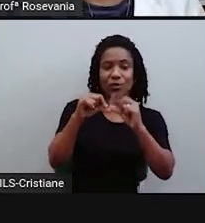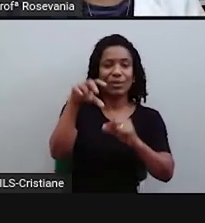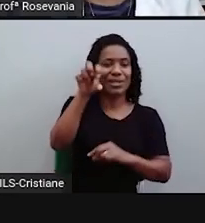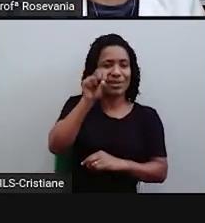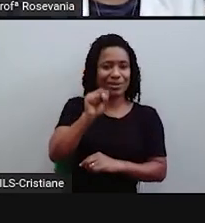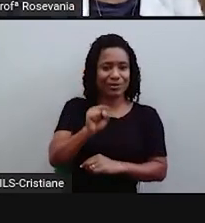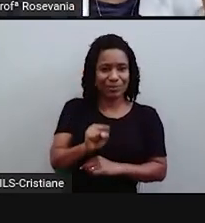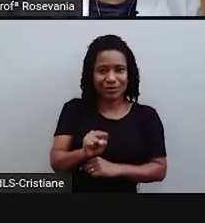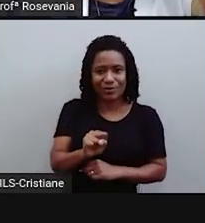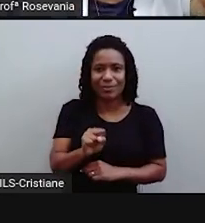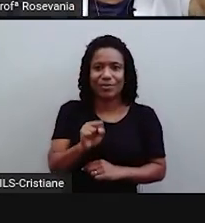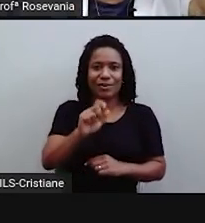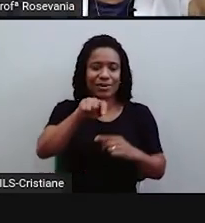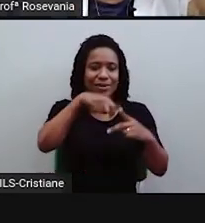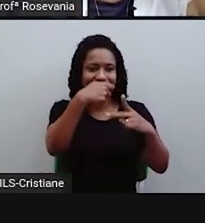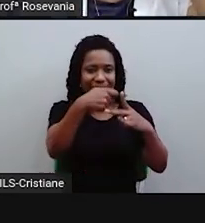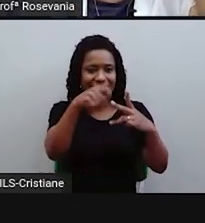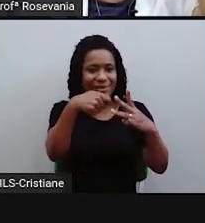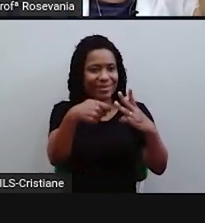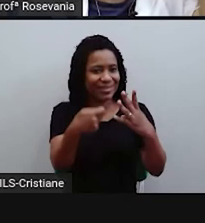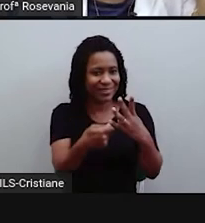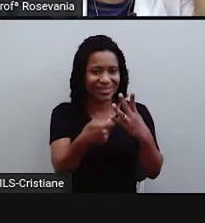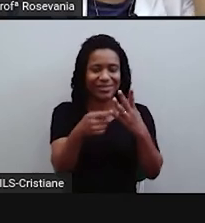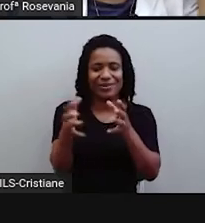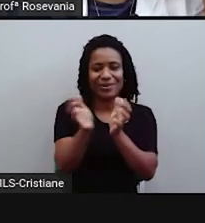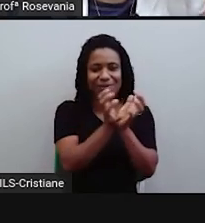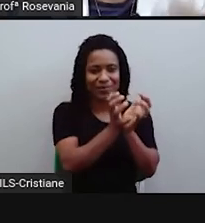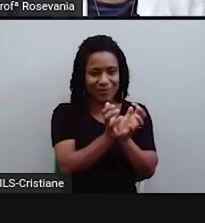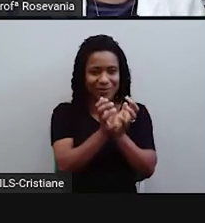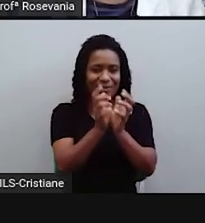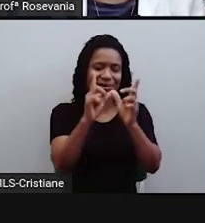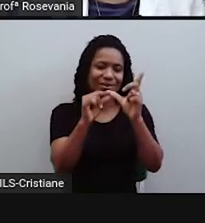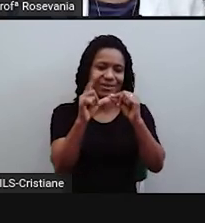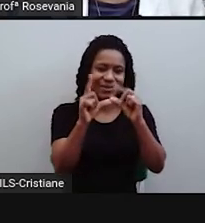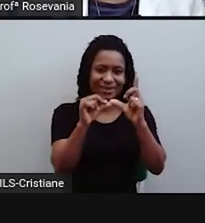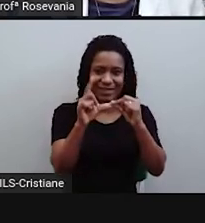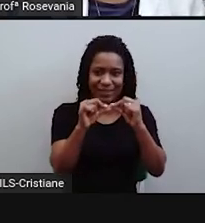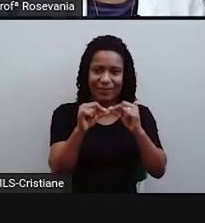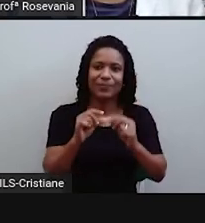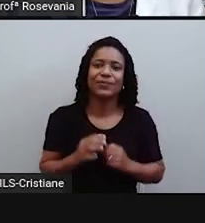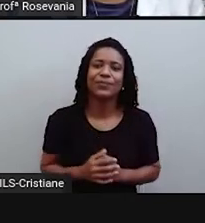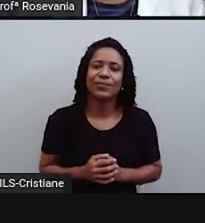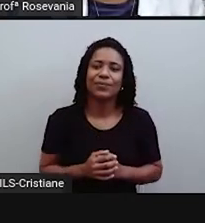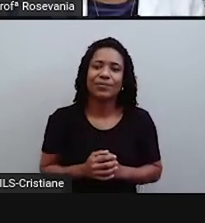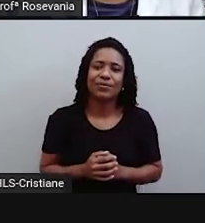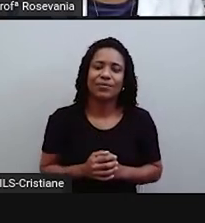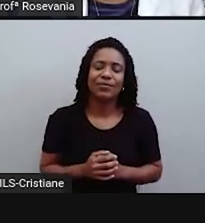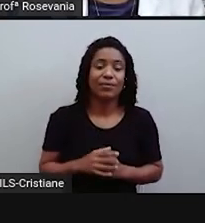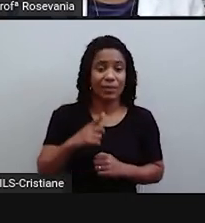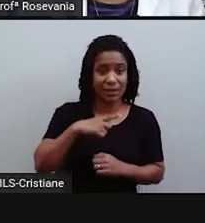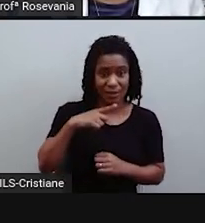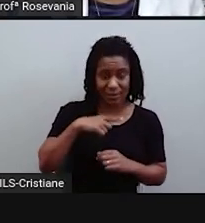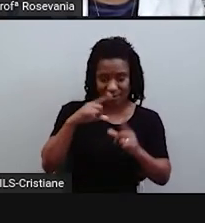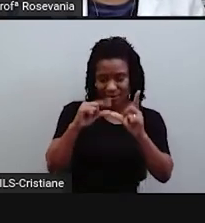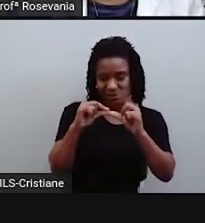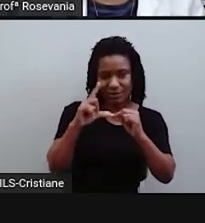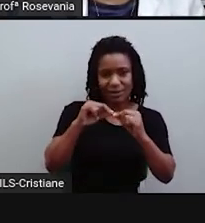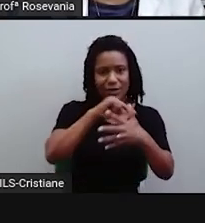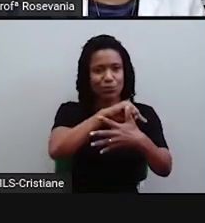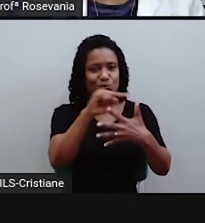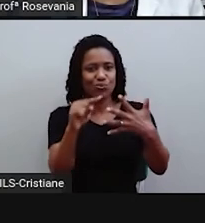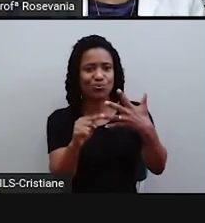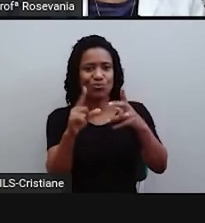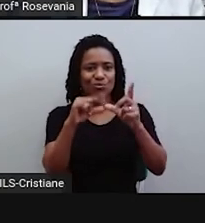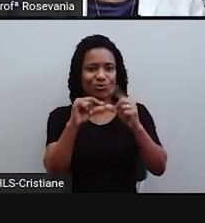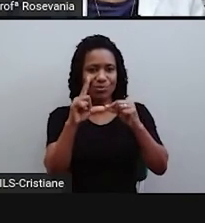de Magalhães, Mimosa, Rubidéia, e a gente, a estrela pálida e a intrometida, que